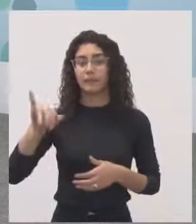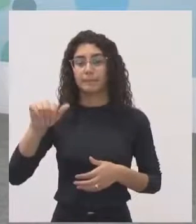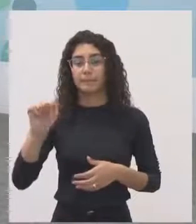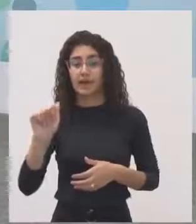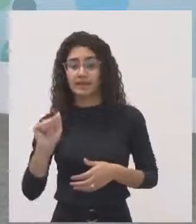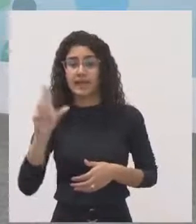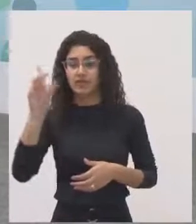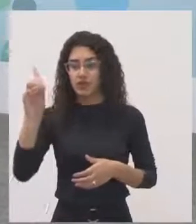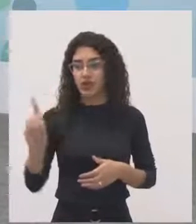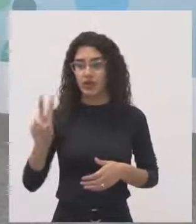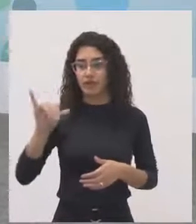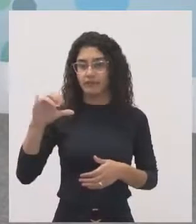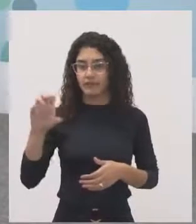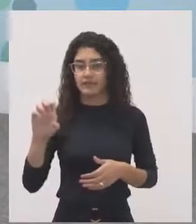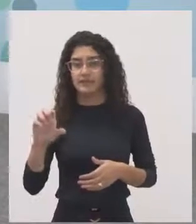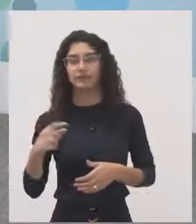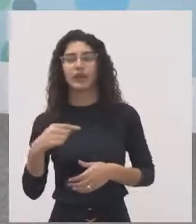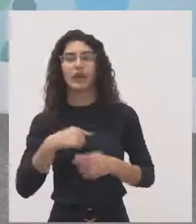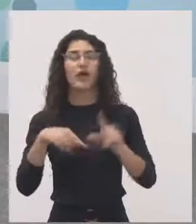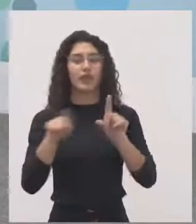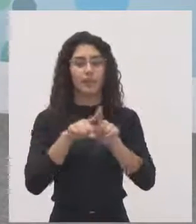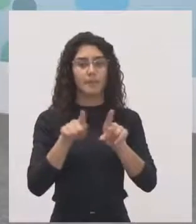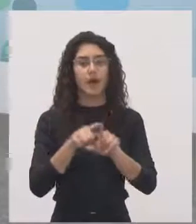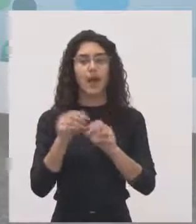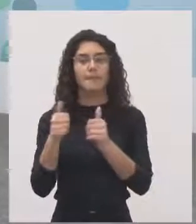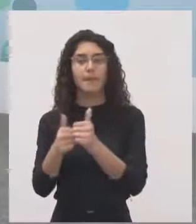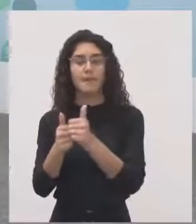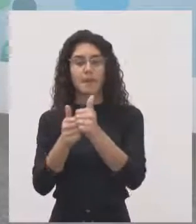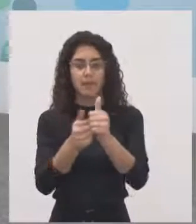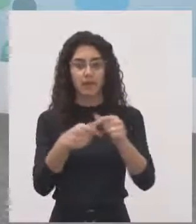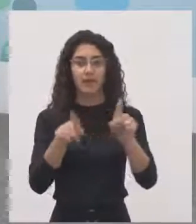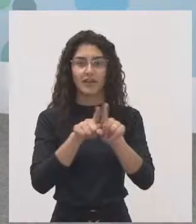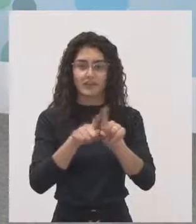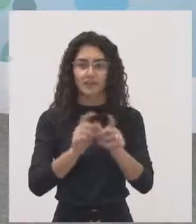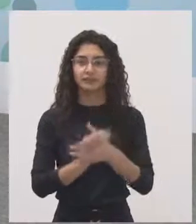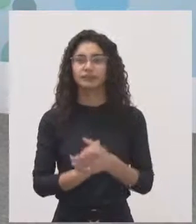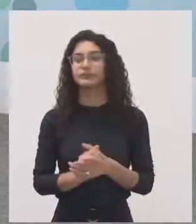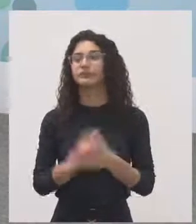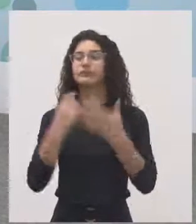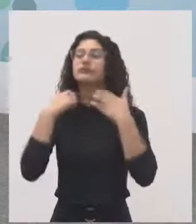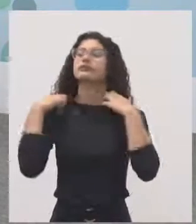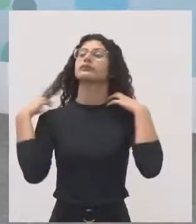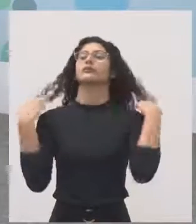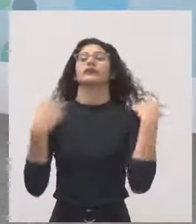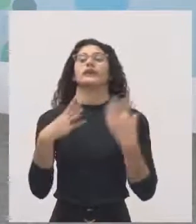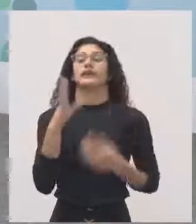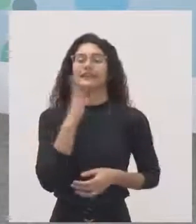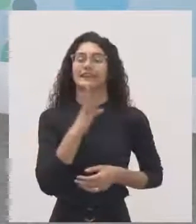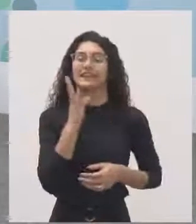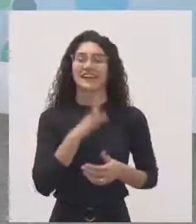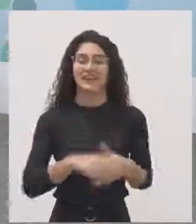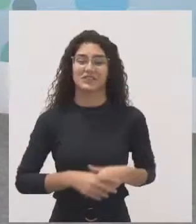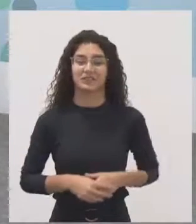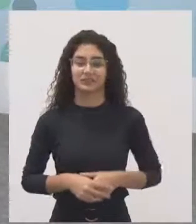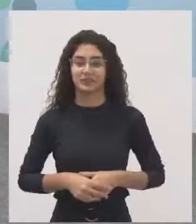vice-diretora. Pois é. Eu também... Ela me segue lá. Beijo, Márcia. A Márcia Vamos é lá? legal. Ela é legal. Legal.